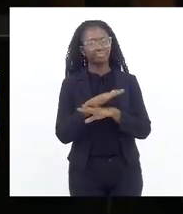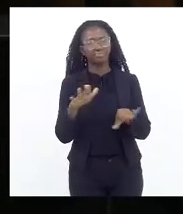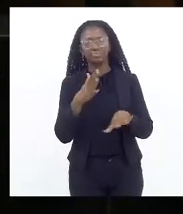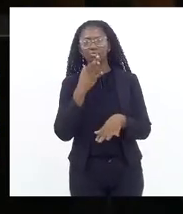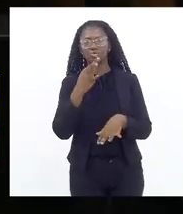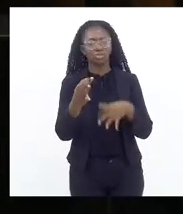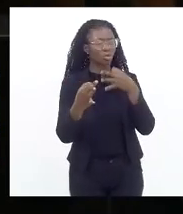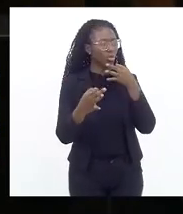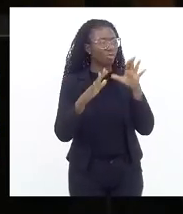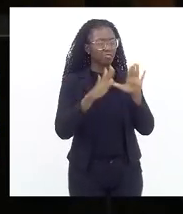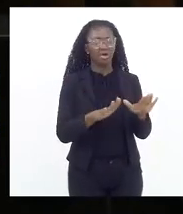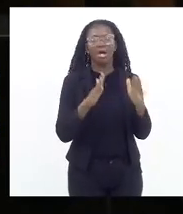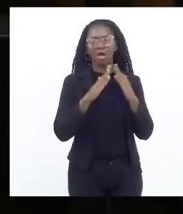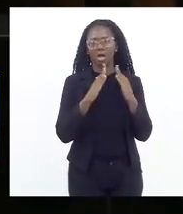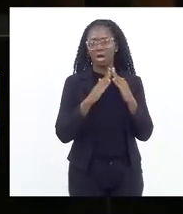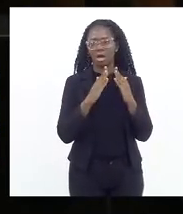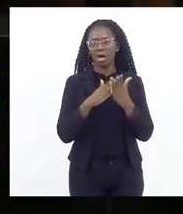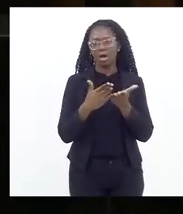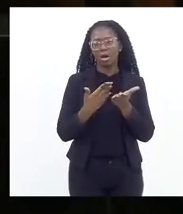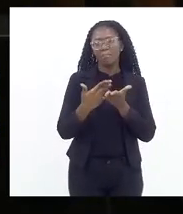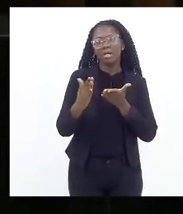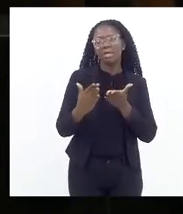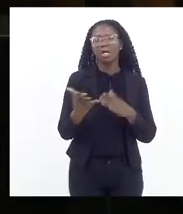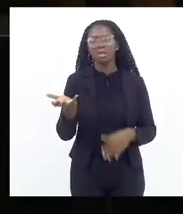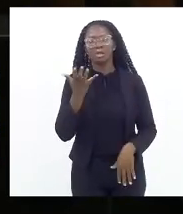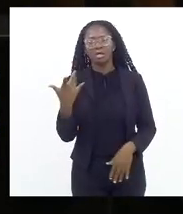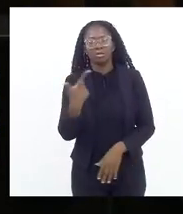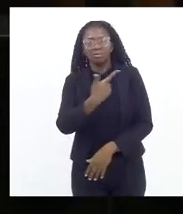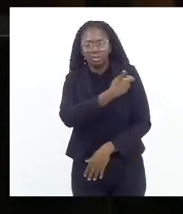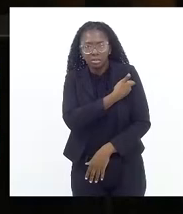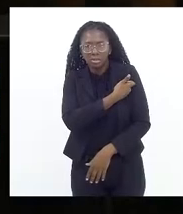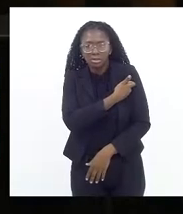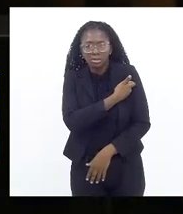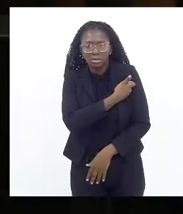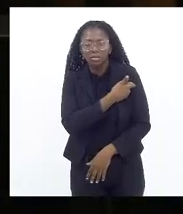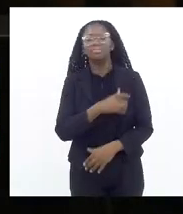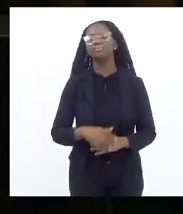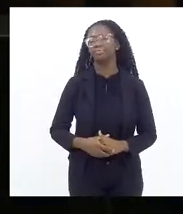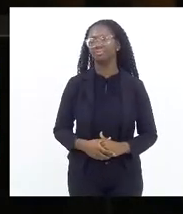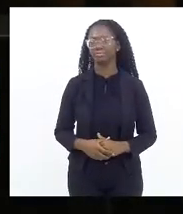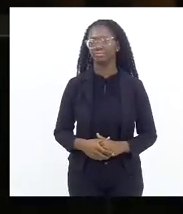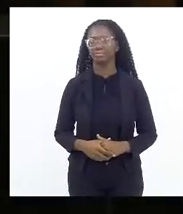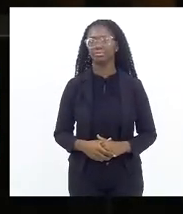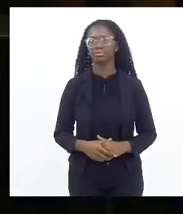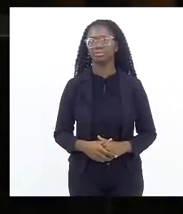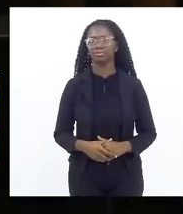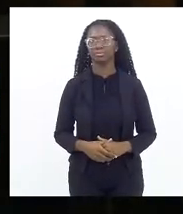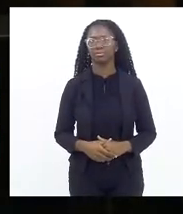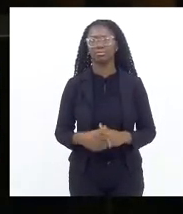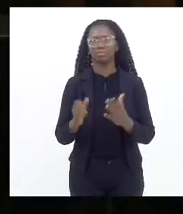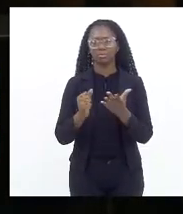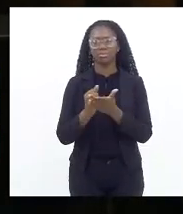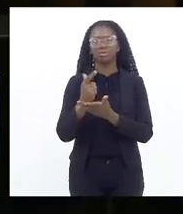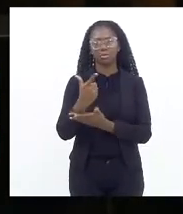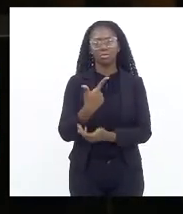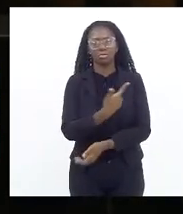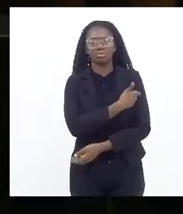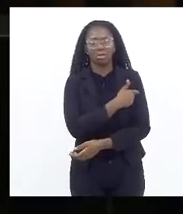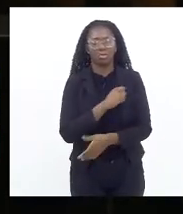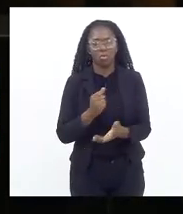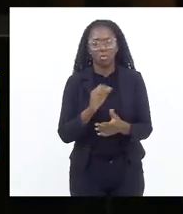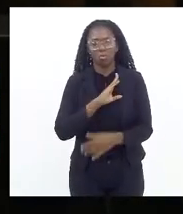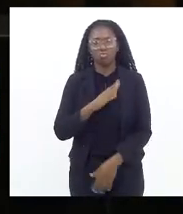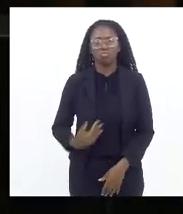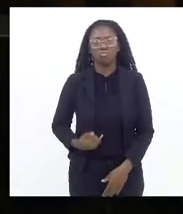argumentos do fique em casa, iniciou-se: queremos vacina. As vacinas foram compradas pelo governo